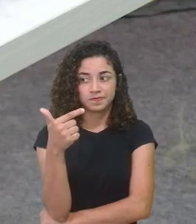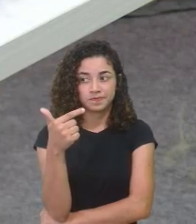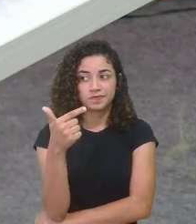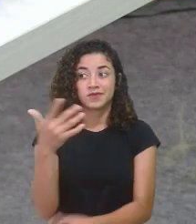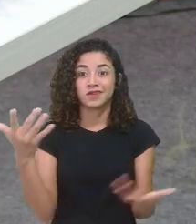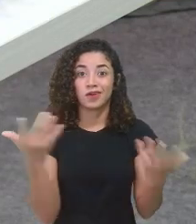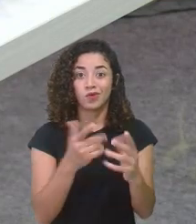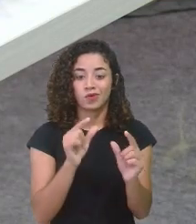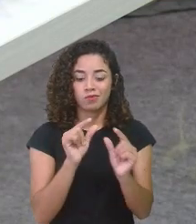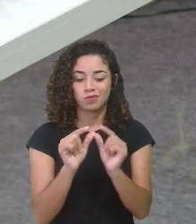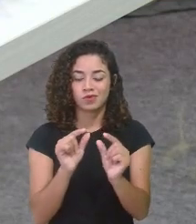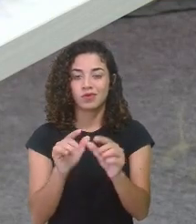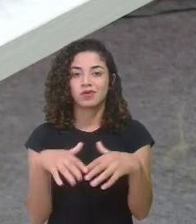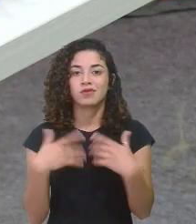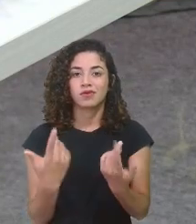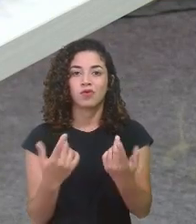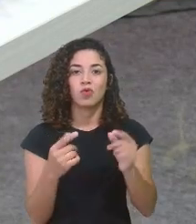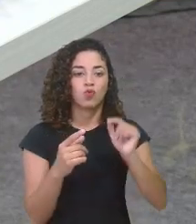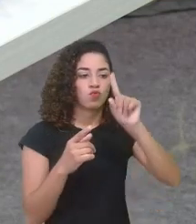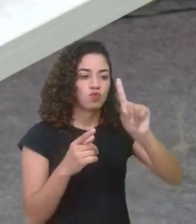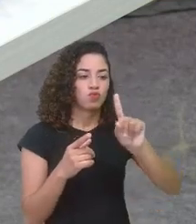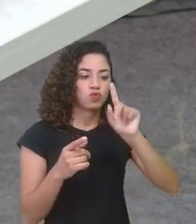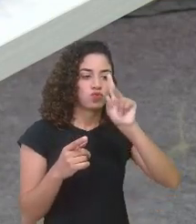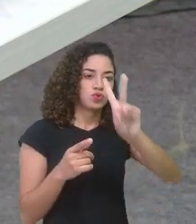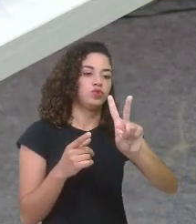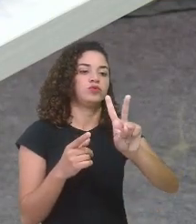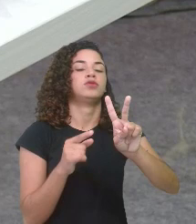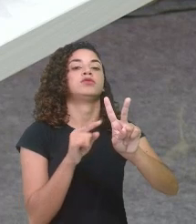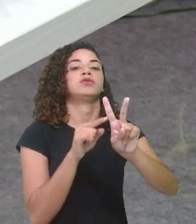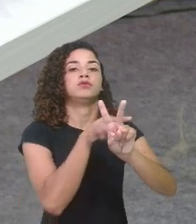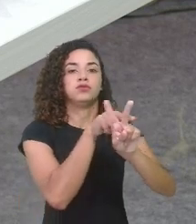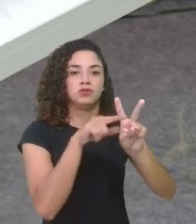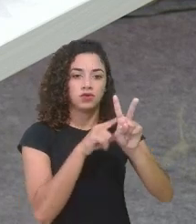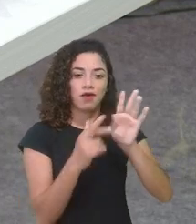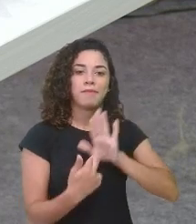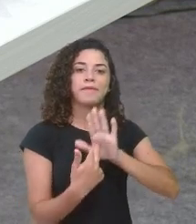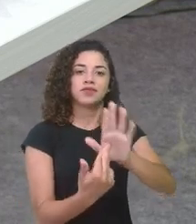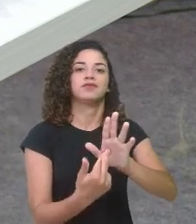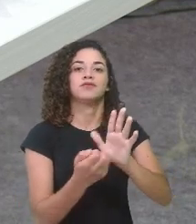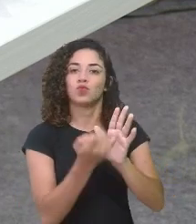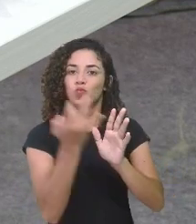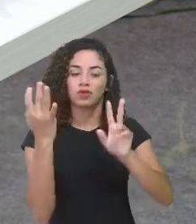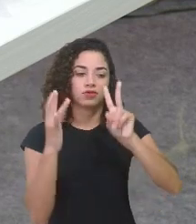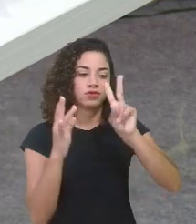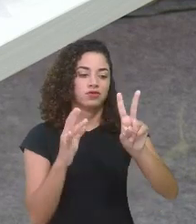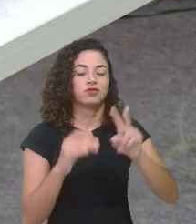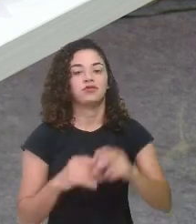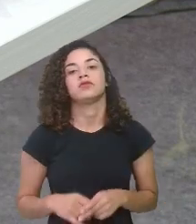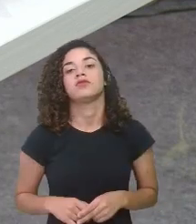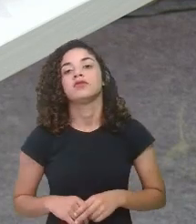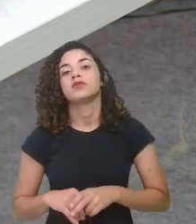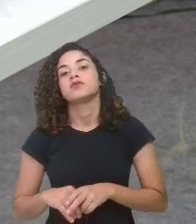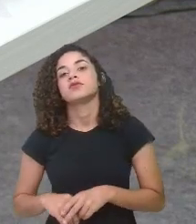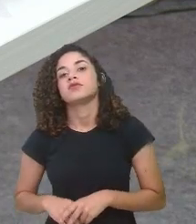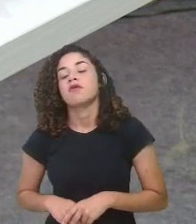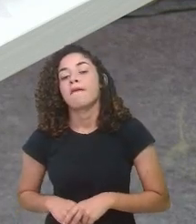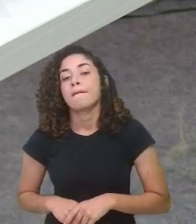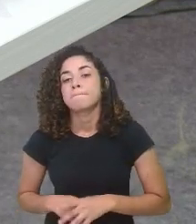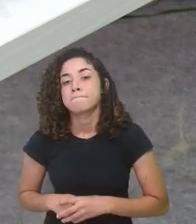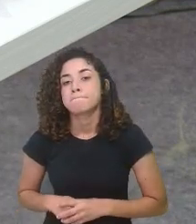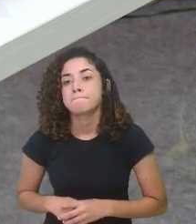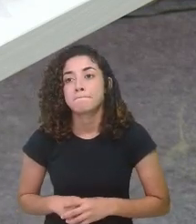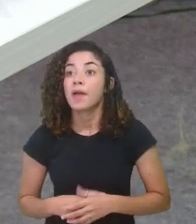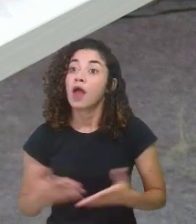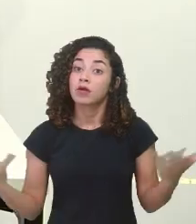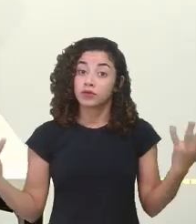E agora, ó, 2 jarrinhos representados com pompons, tá certo? Vamos avançar, tá? E